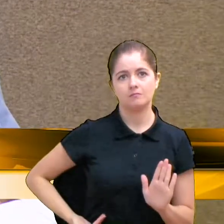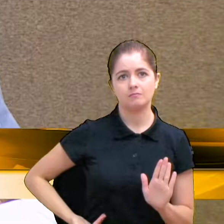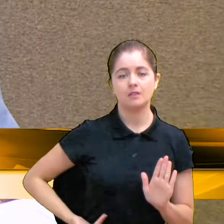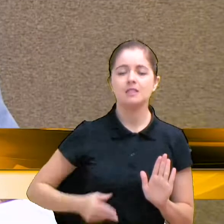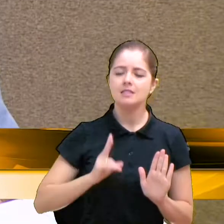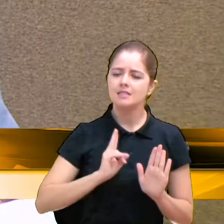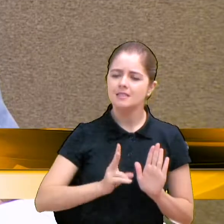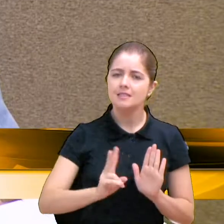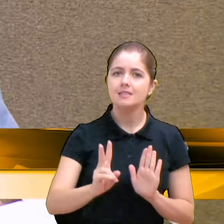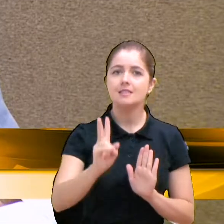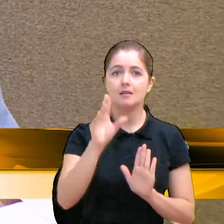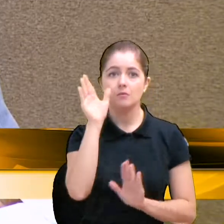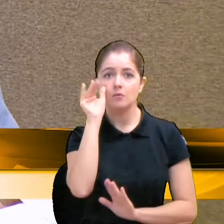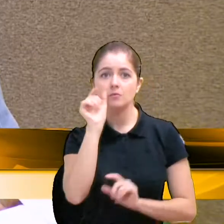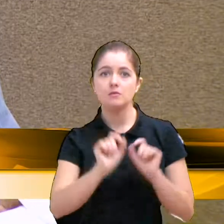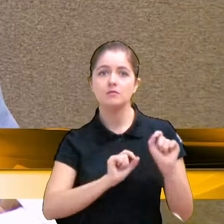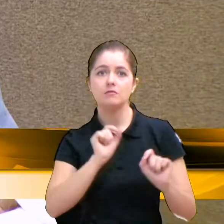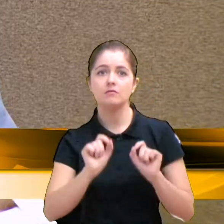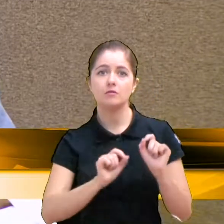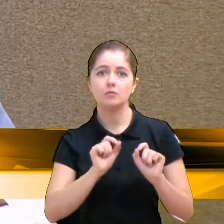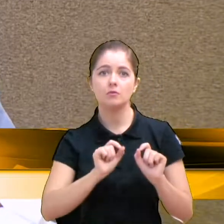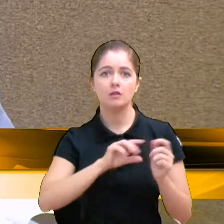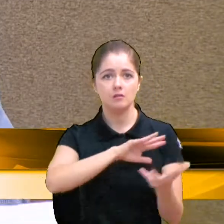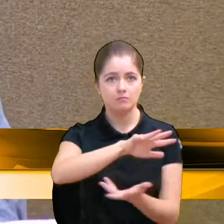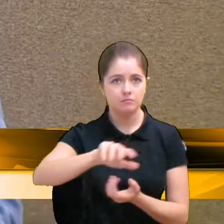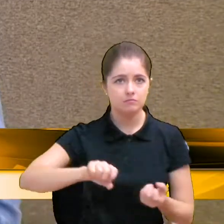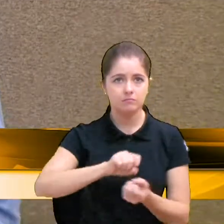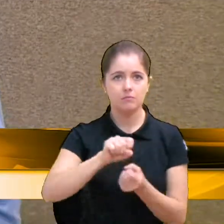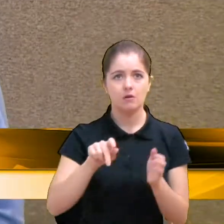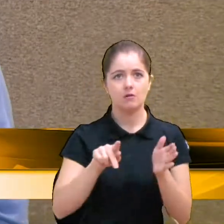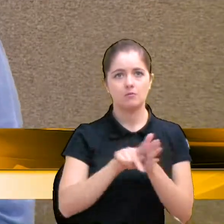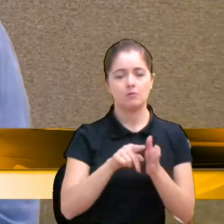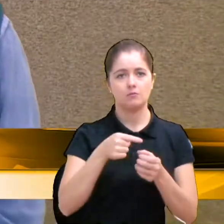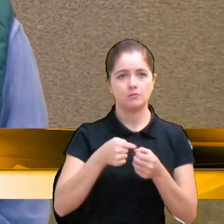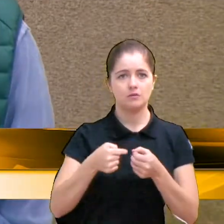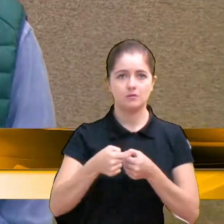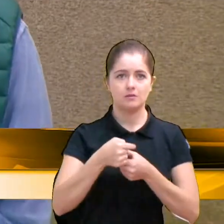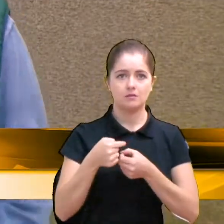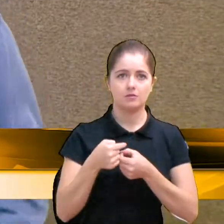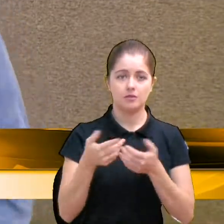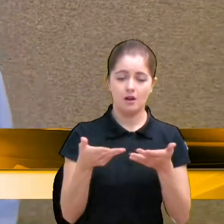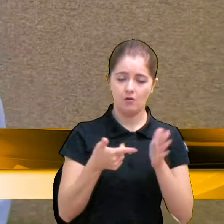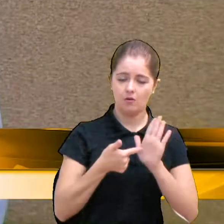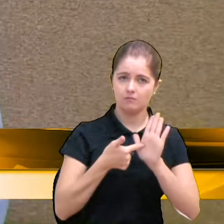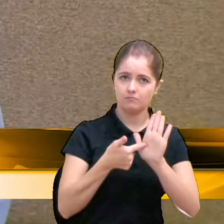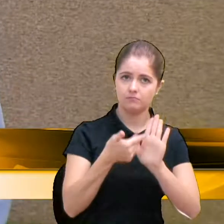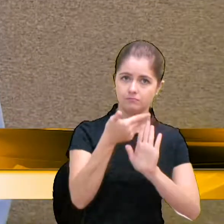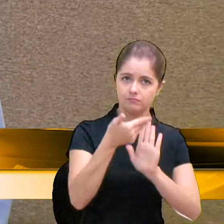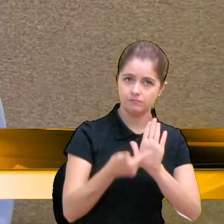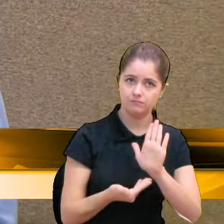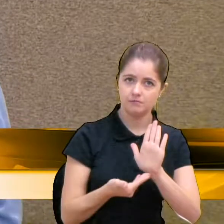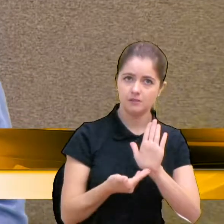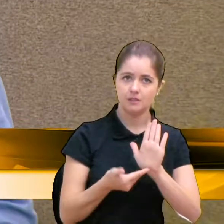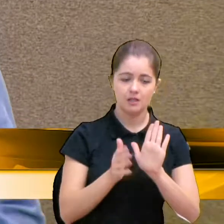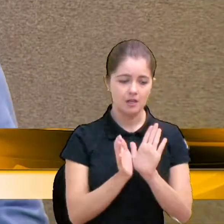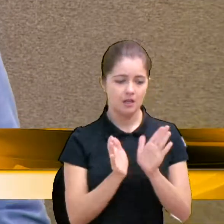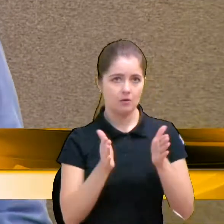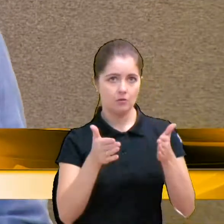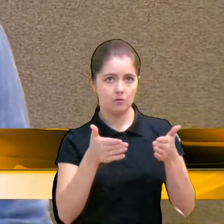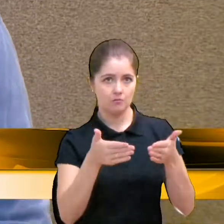peculiaridades e potenciais sustentáveis da cidade. Face ao exposto, esta comissão, por seus integrantes, manifesta-se